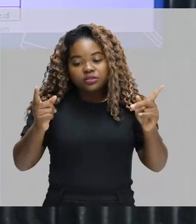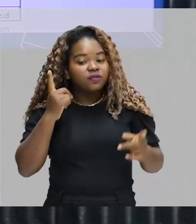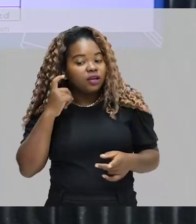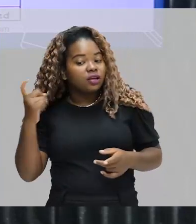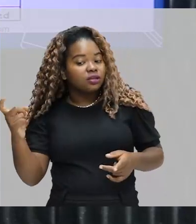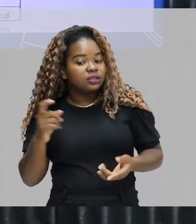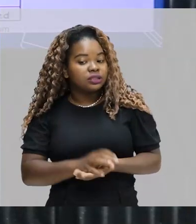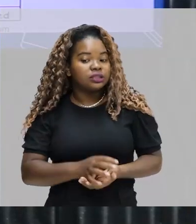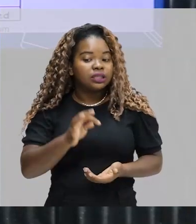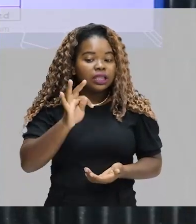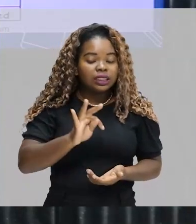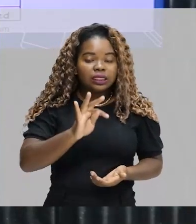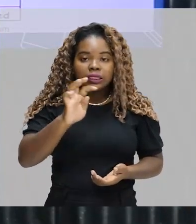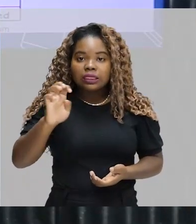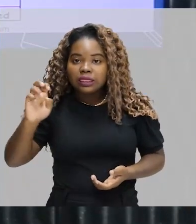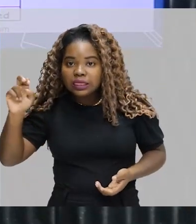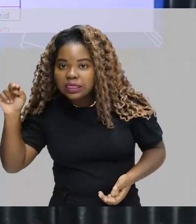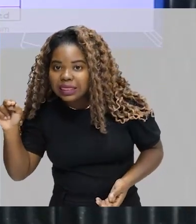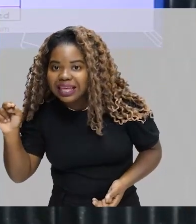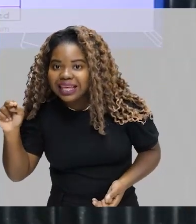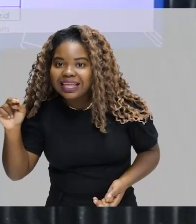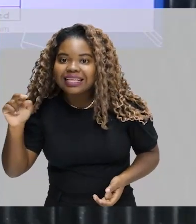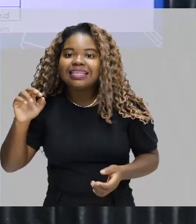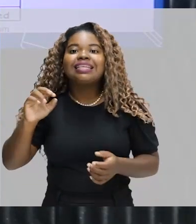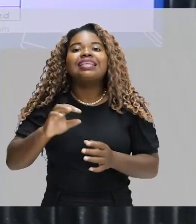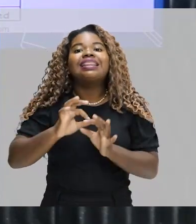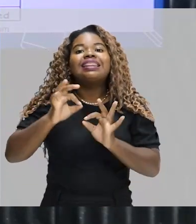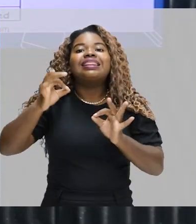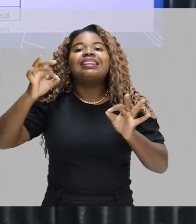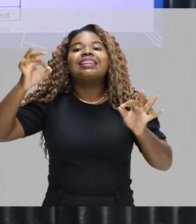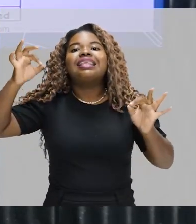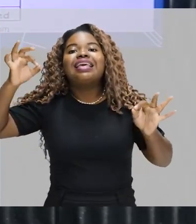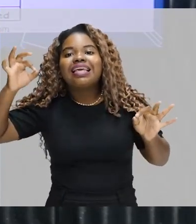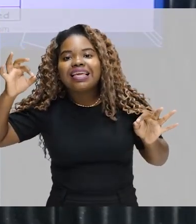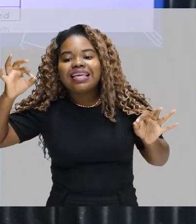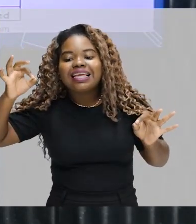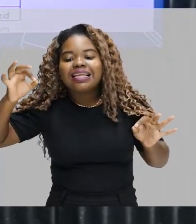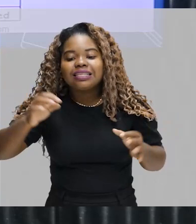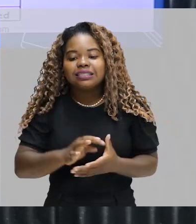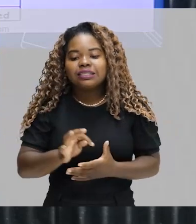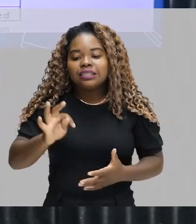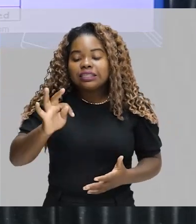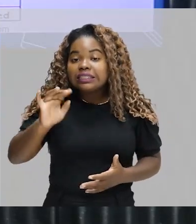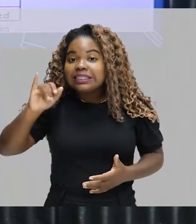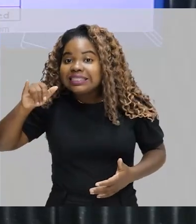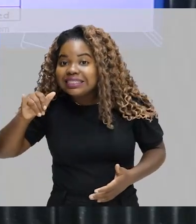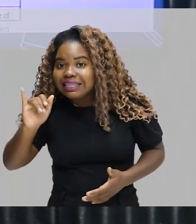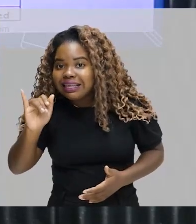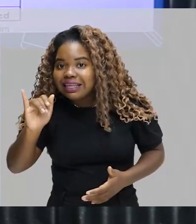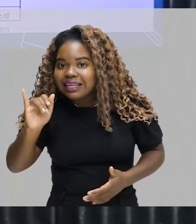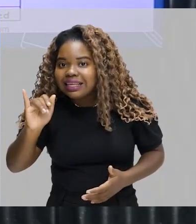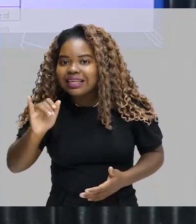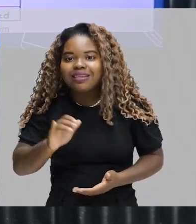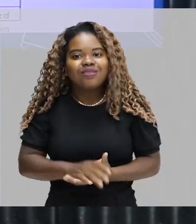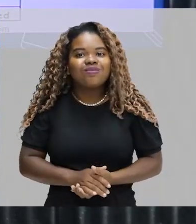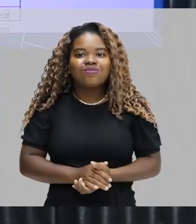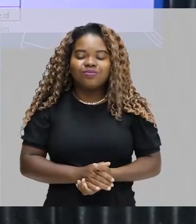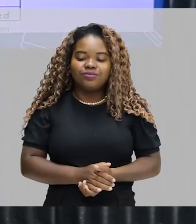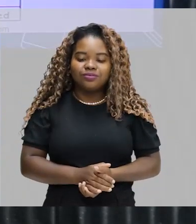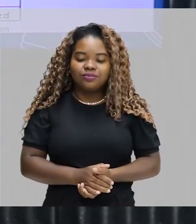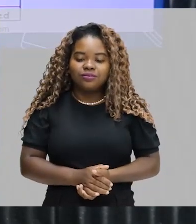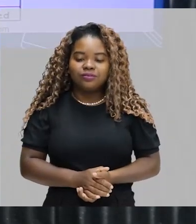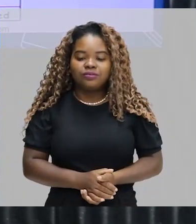som. Thin é um som mais alongado, T é um som mais breve. Tá? E para você construir os